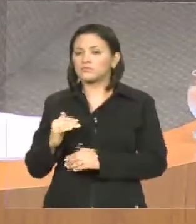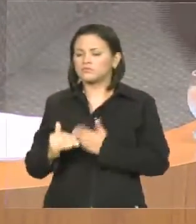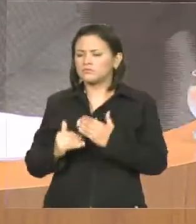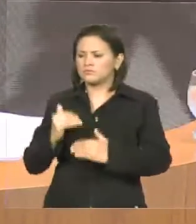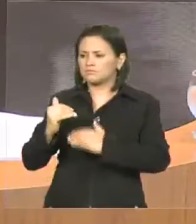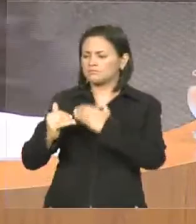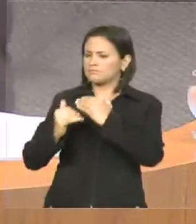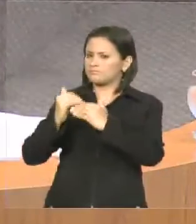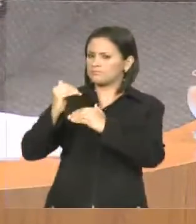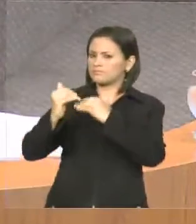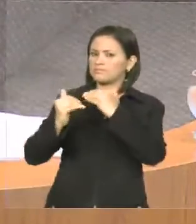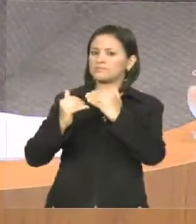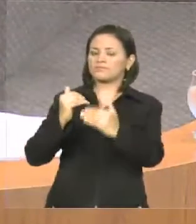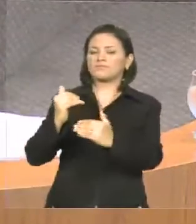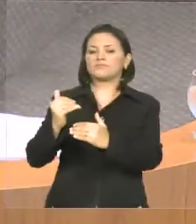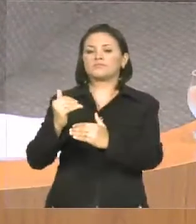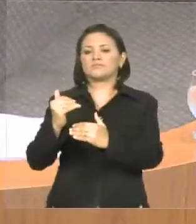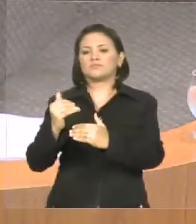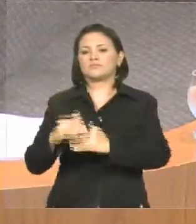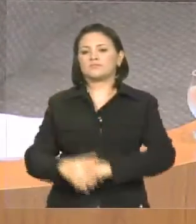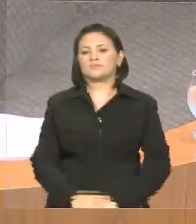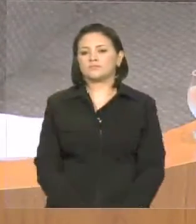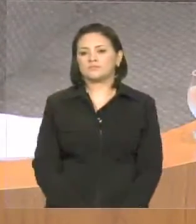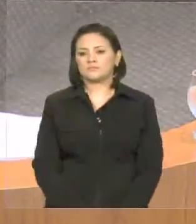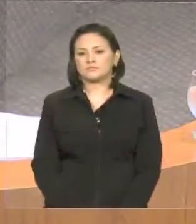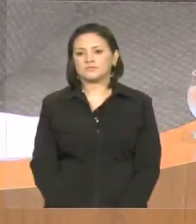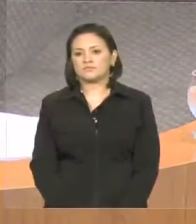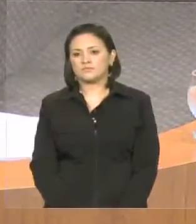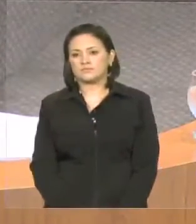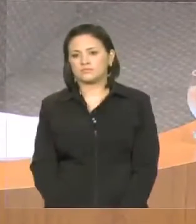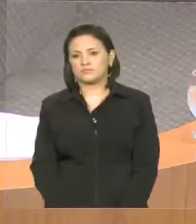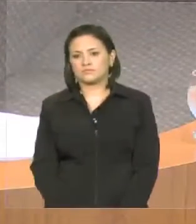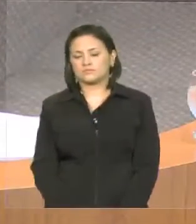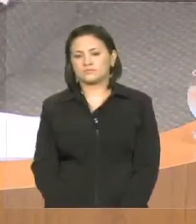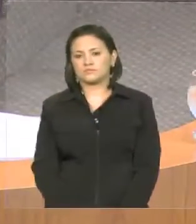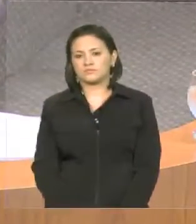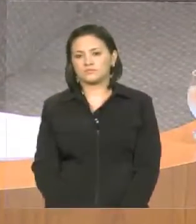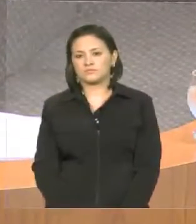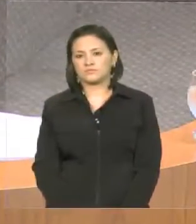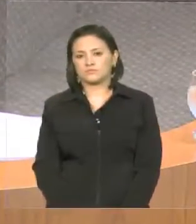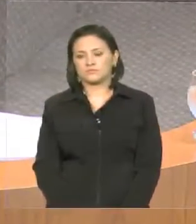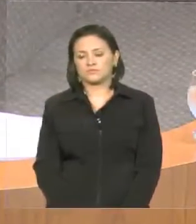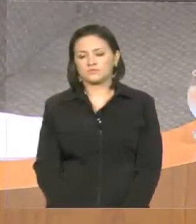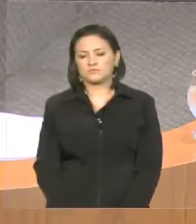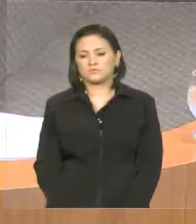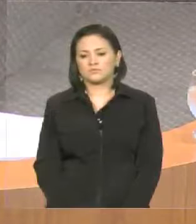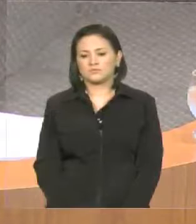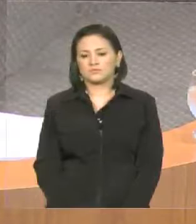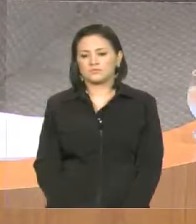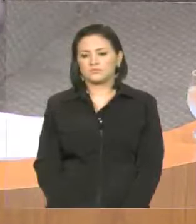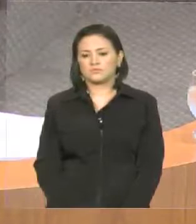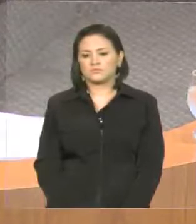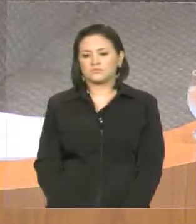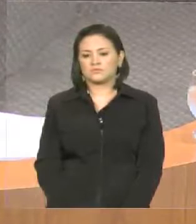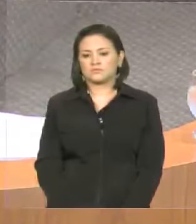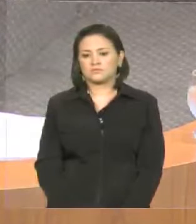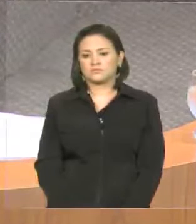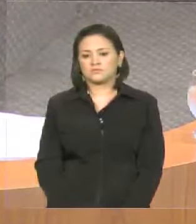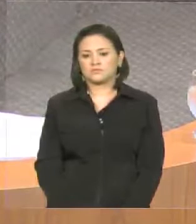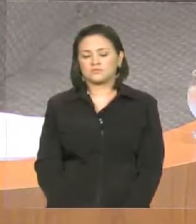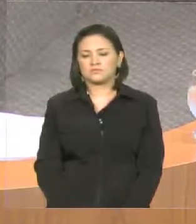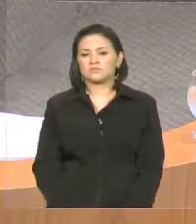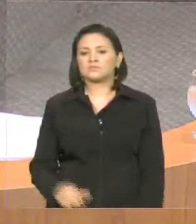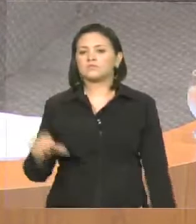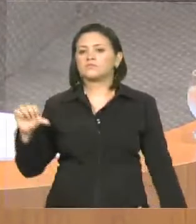termos absolutos, foi o sexto que mais cresceu. Em termos percentuais, foi o sexto que mais cresceu, corrigido. E o nono que